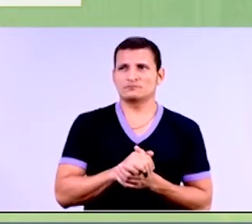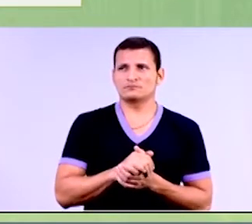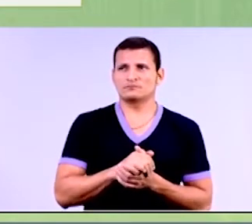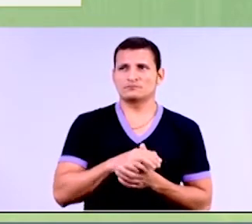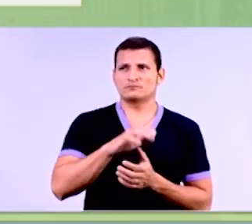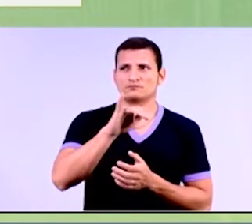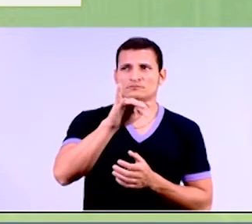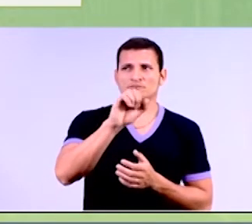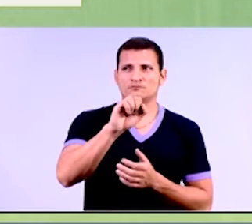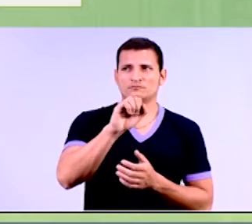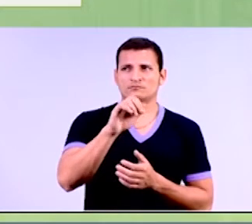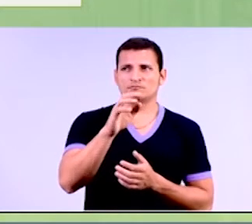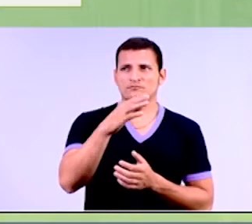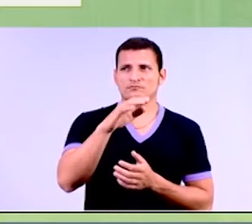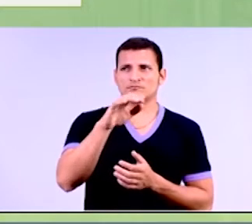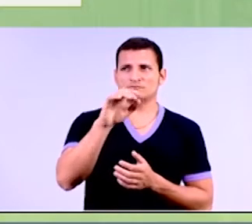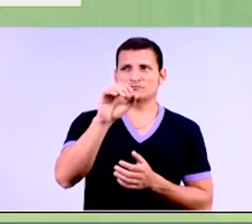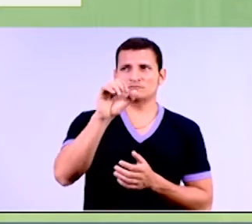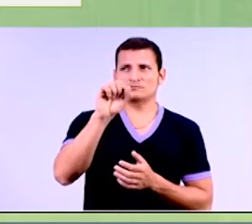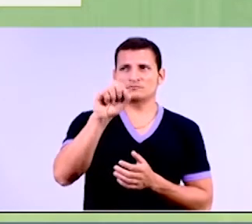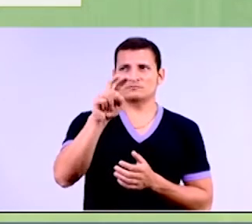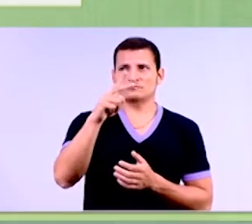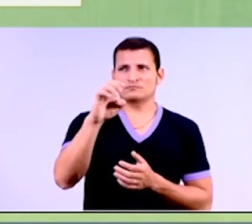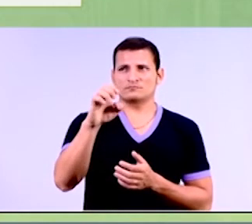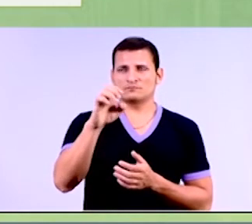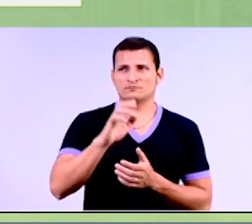Is she? Ela é ou está?